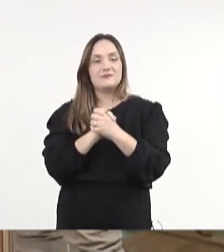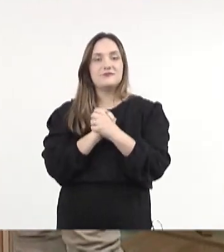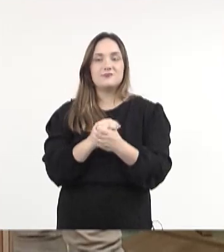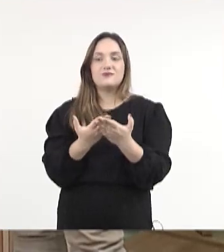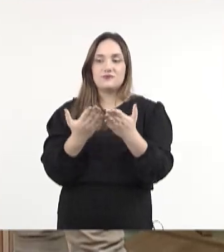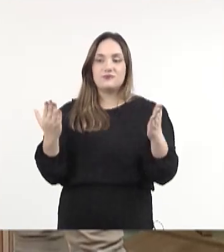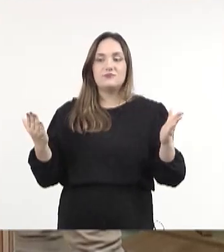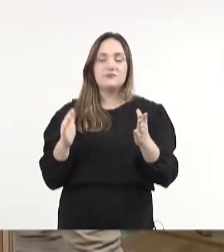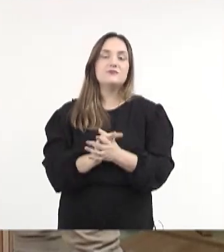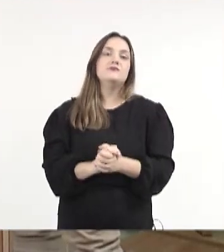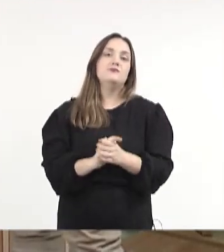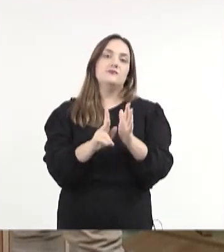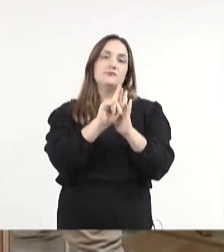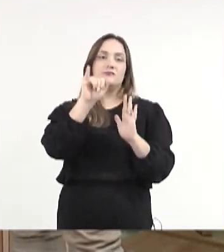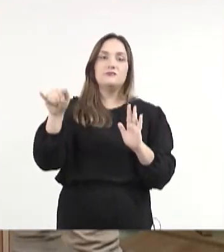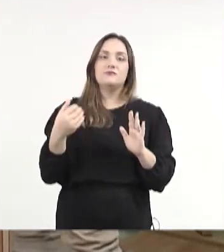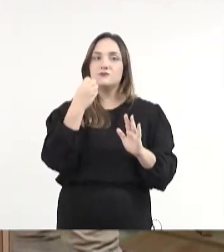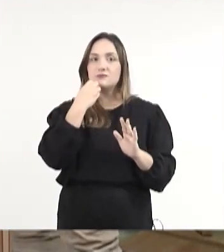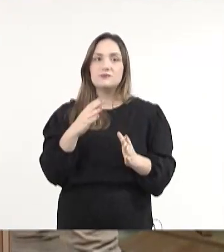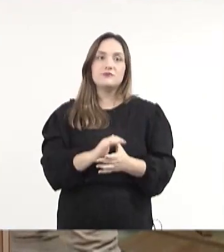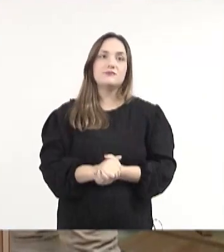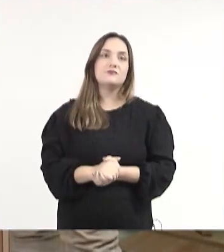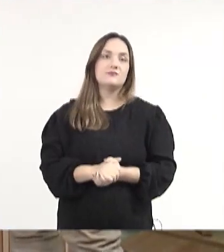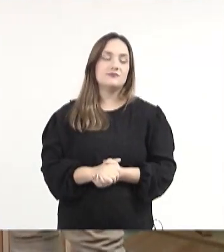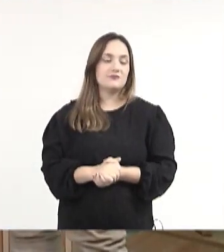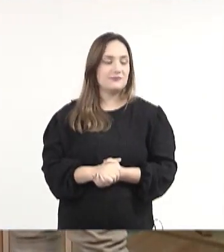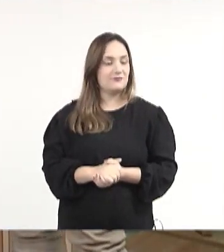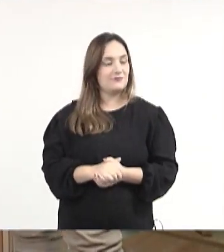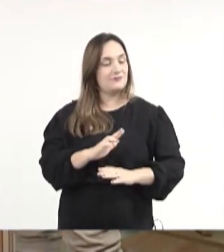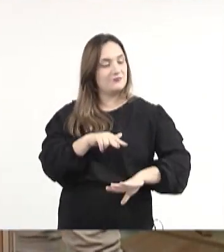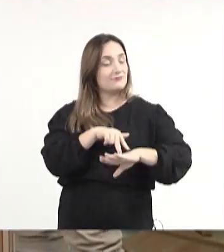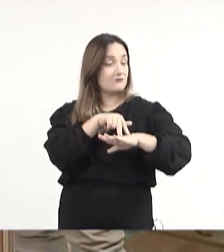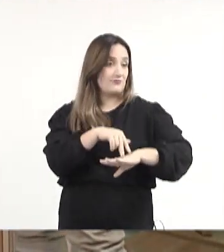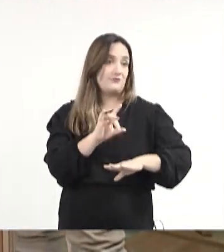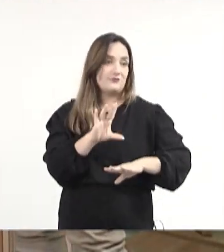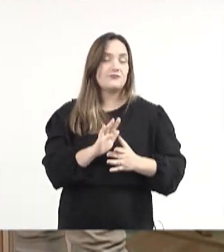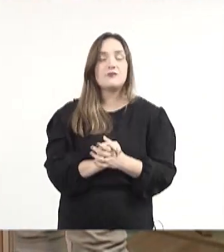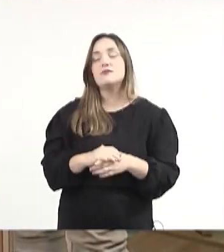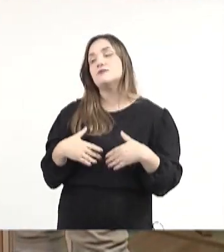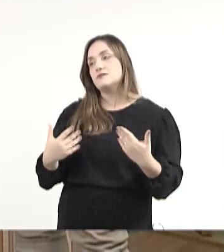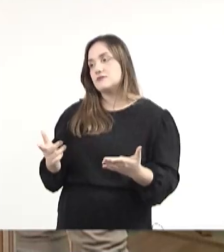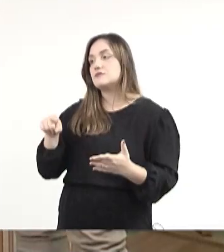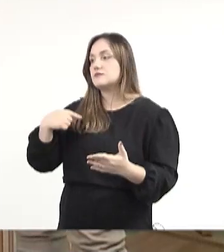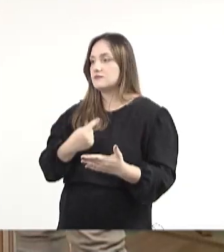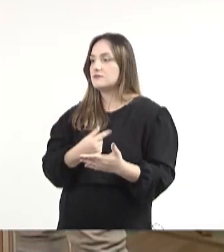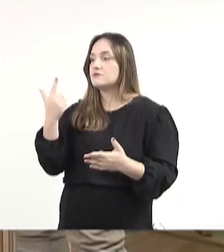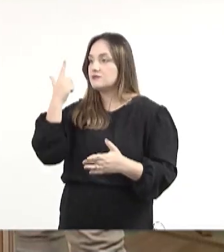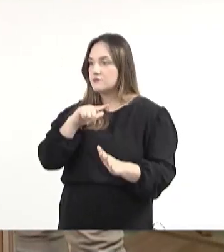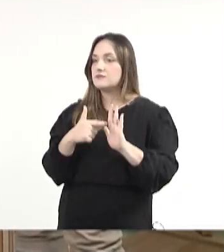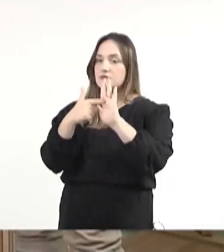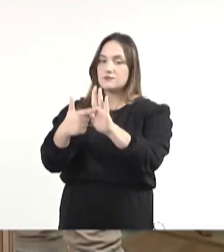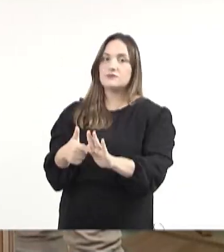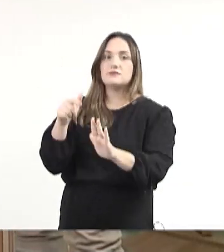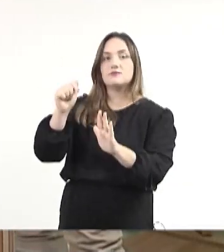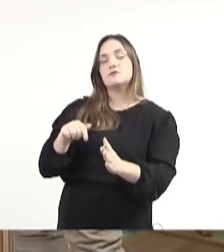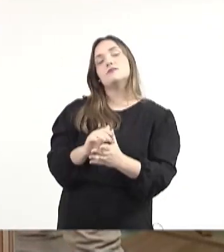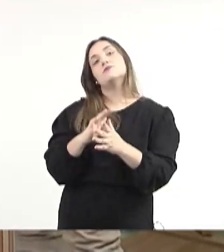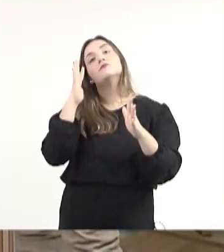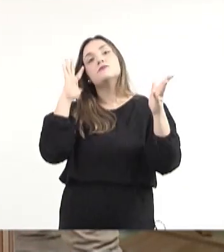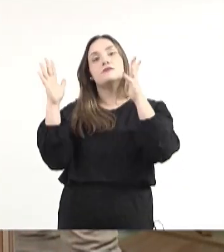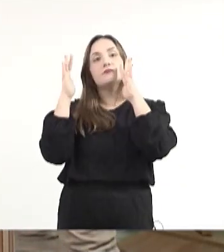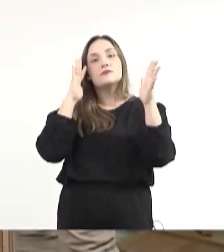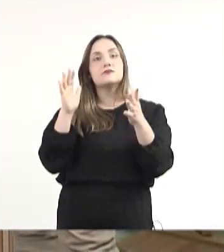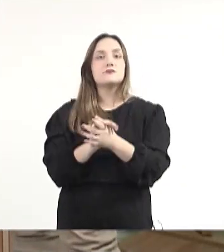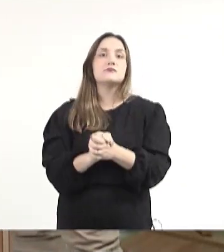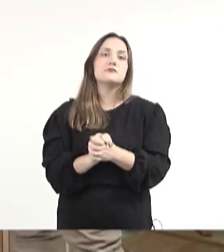Parabéns, o programa está em boas mãos, é um programa, um sonho. A mão é sua, eu só estou aqui. E a gente conseguiu colocar esse programa no ar, né? Que é um